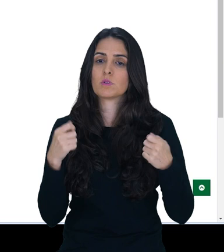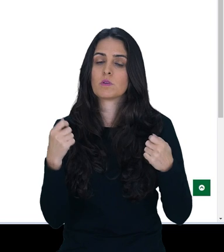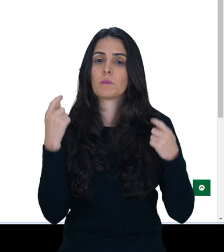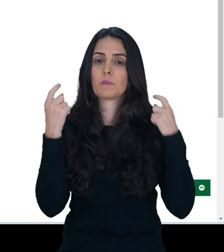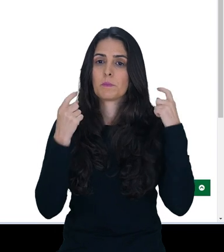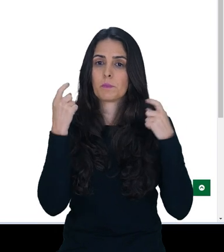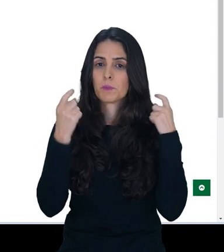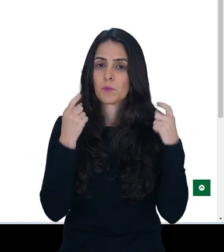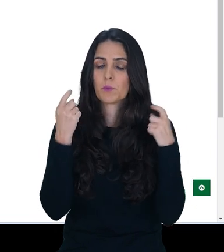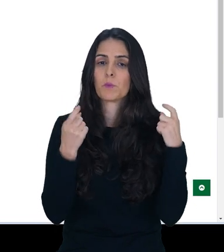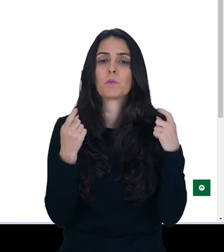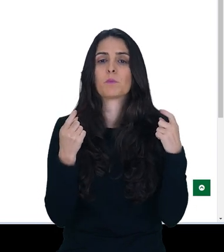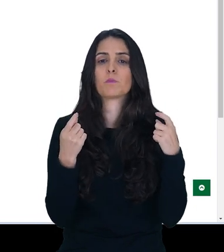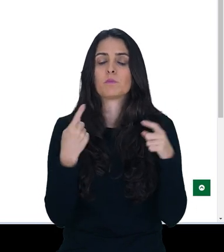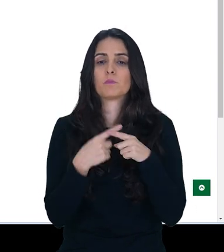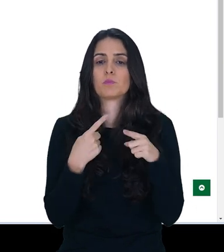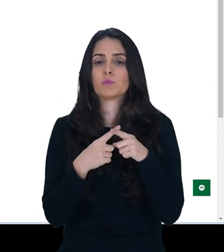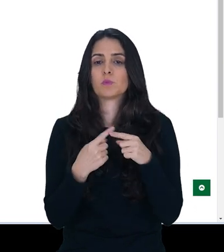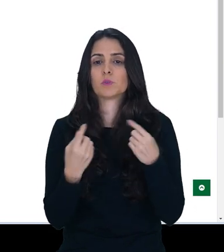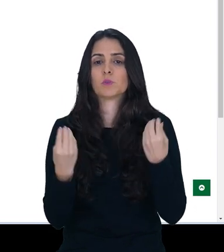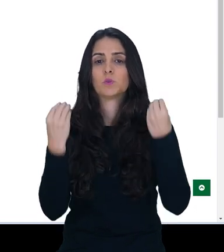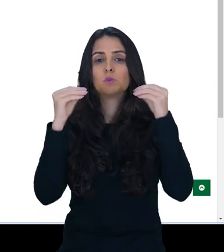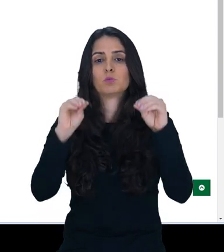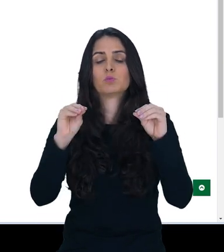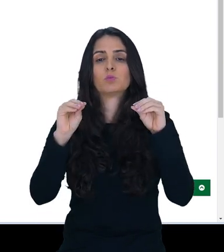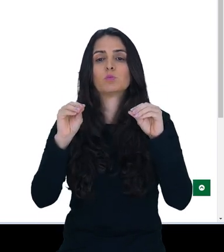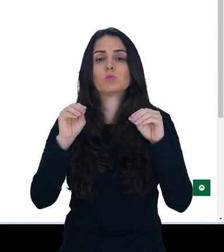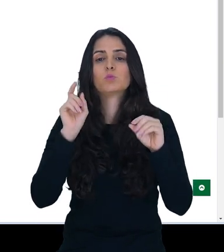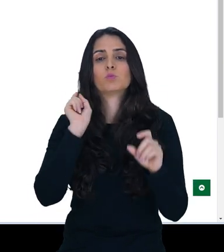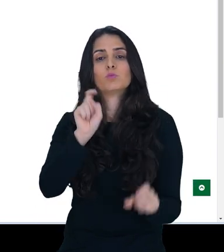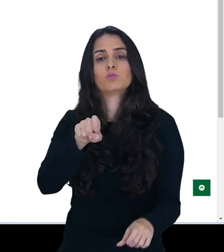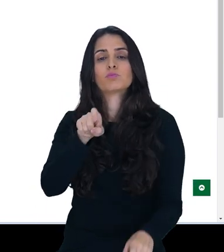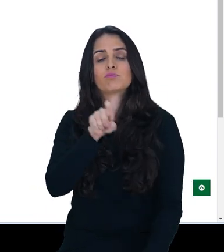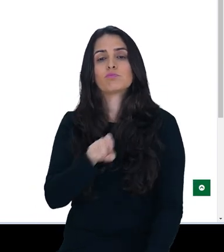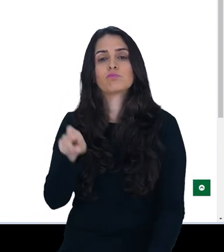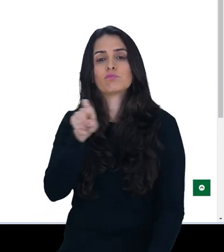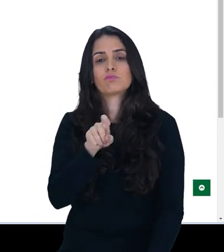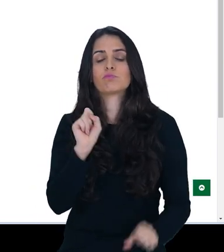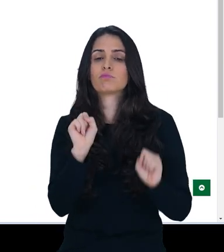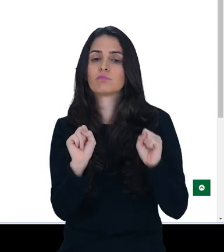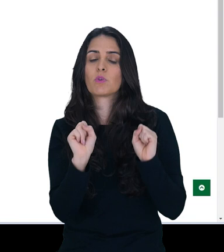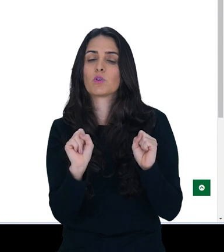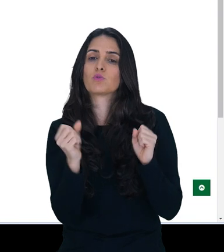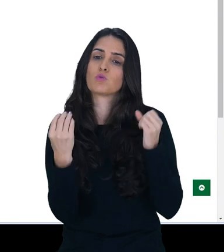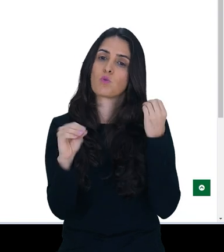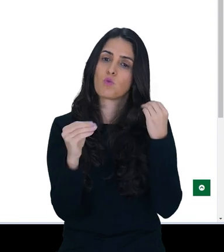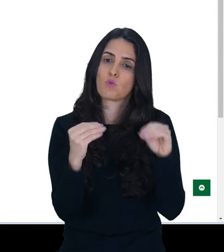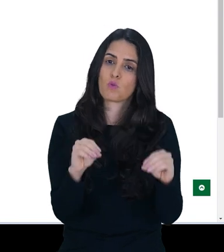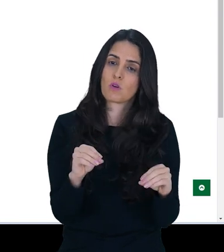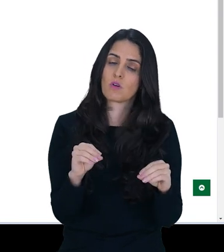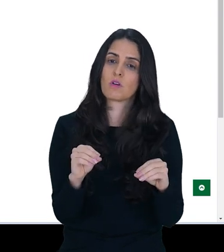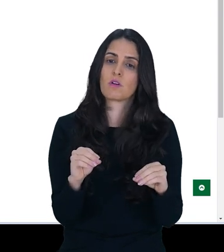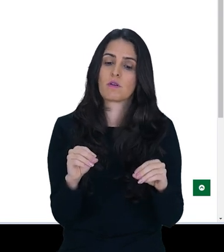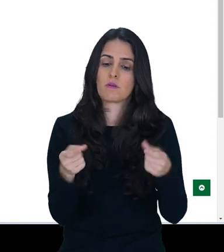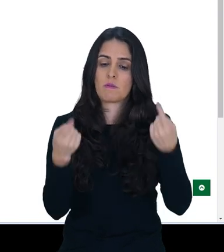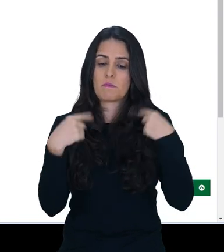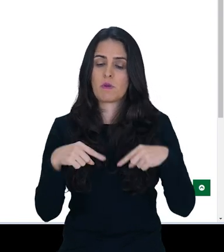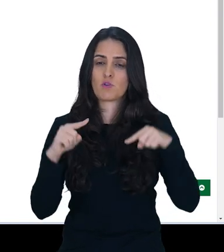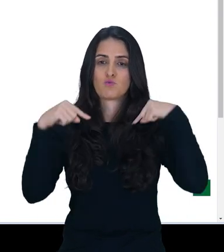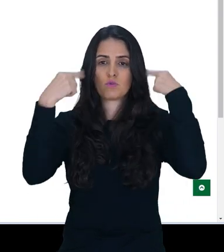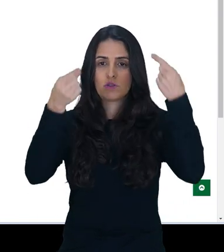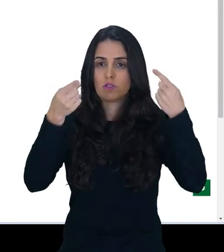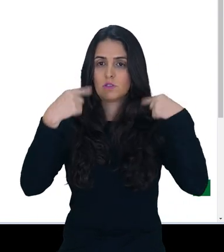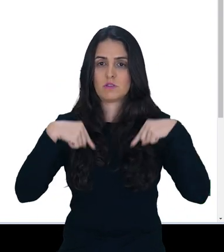me preocupar e onde também eu quero que eles apareçam é onde eu vou posicionar o meu cursor então eu posso colocar aqui embaixo Como eu posso colocar aqui em cima